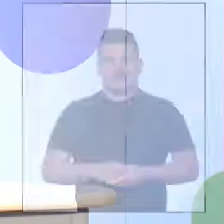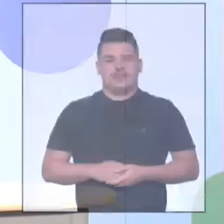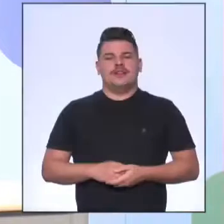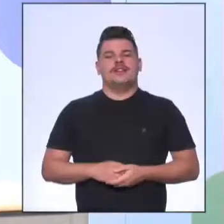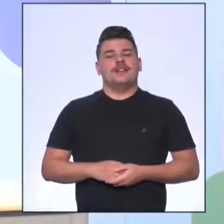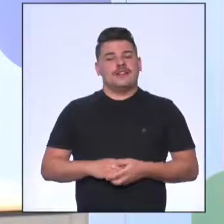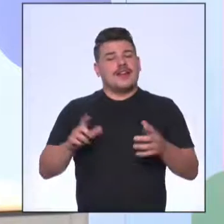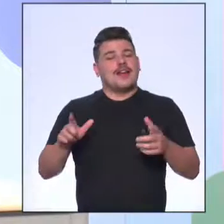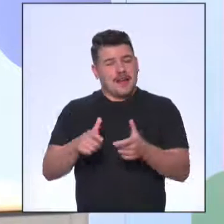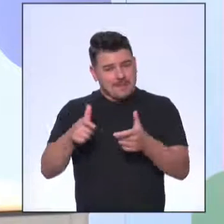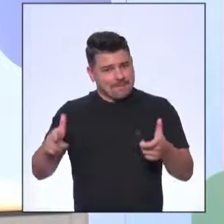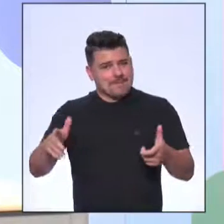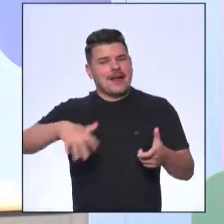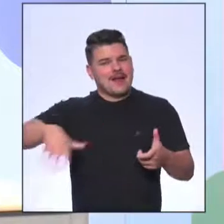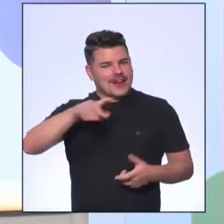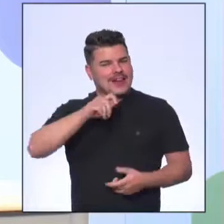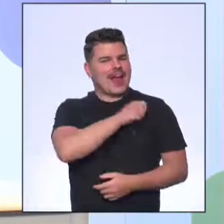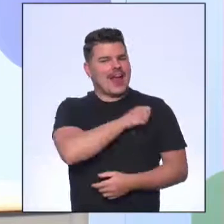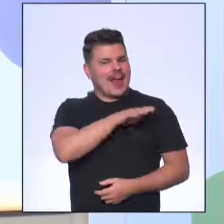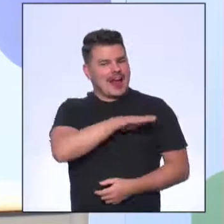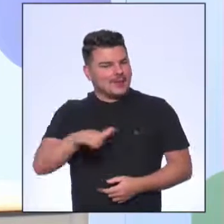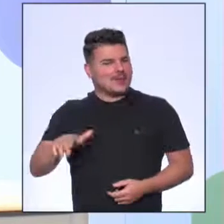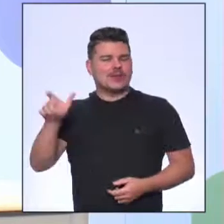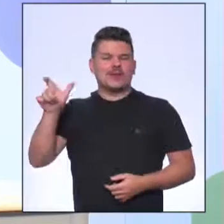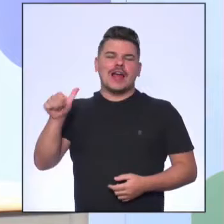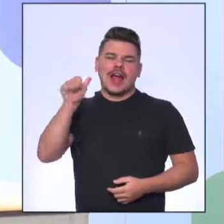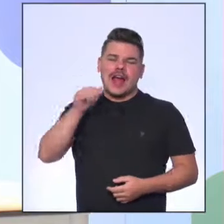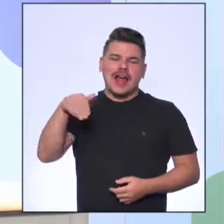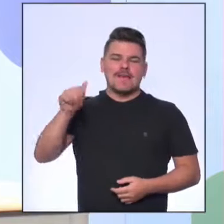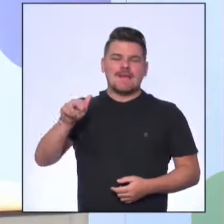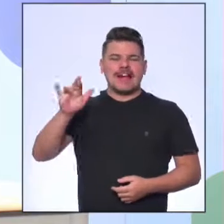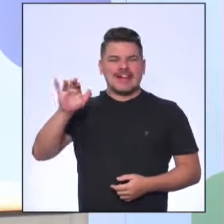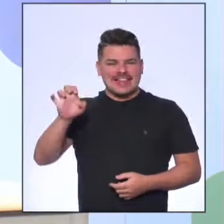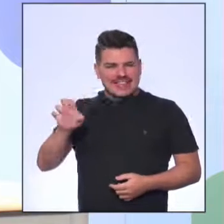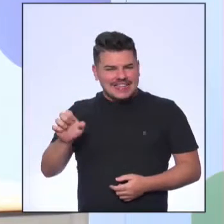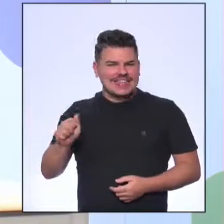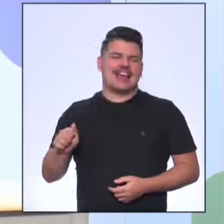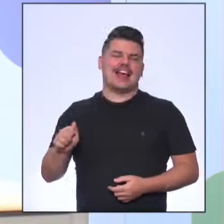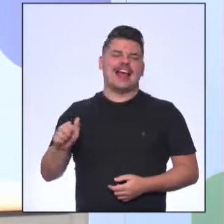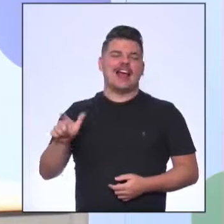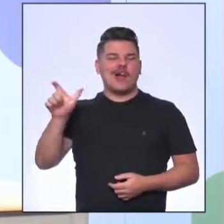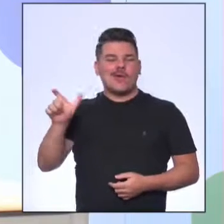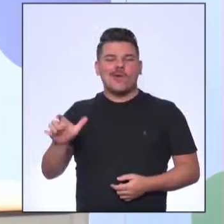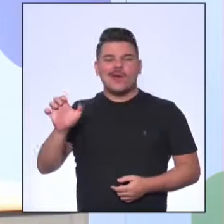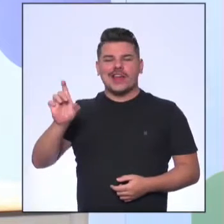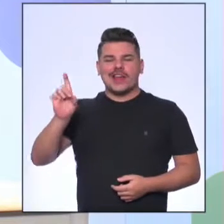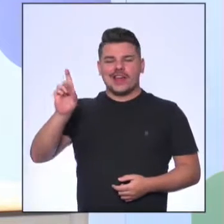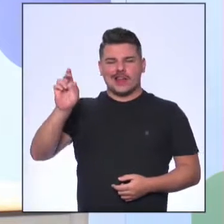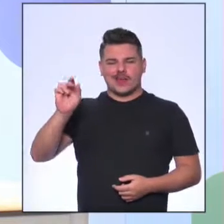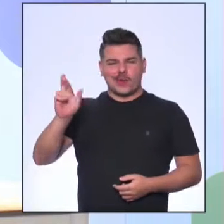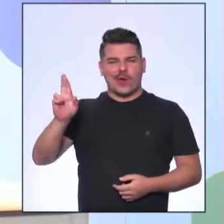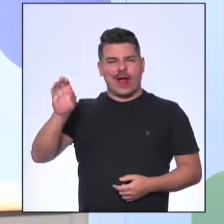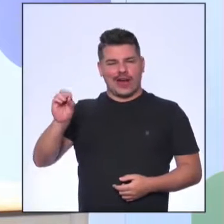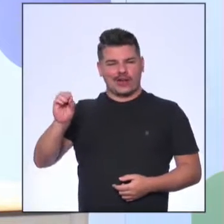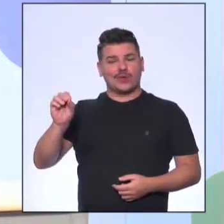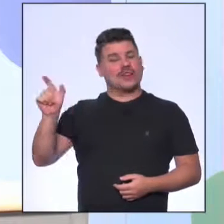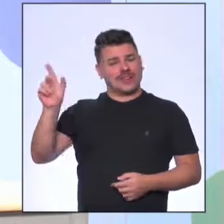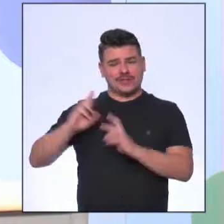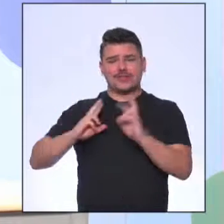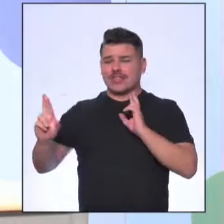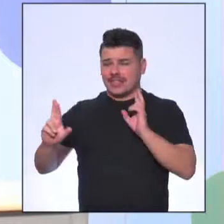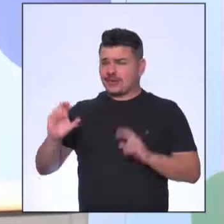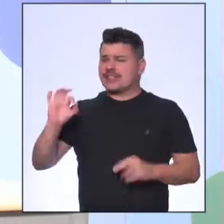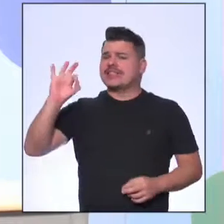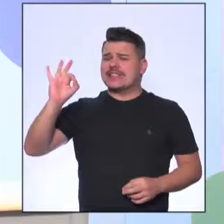A maioria dos alunos, entre eles a Maria, o Eduardo, responderam que sim. Fazem parte, sim,